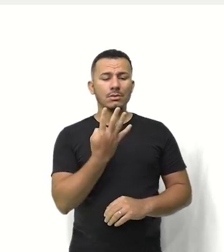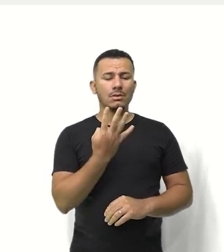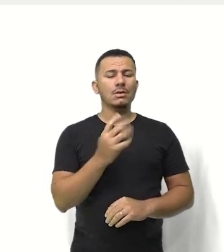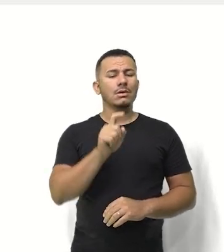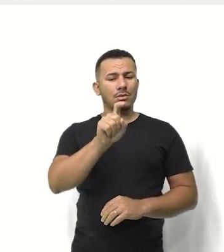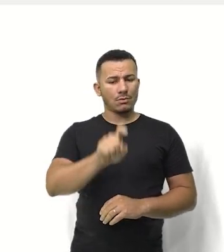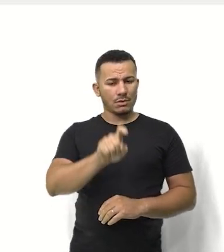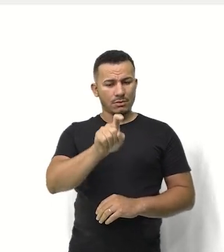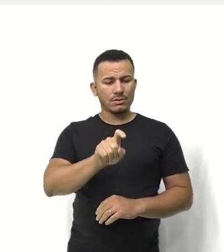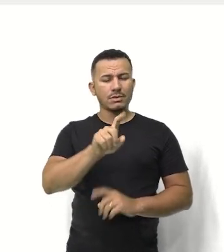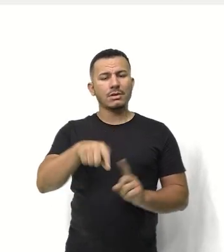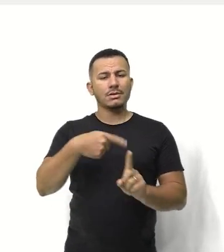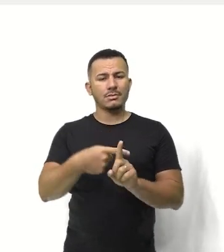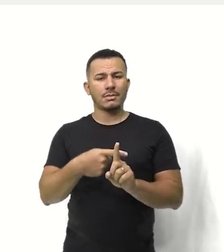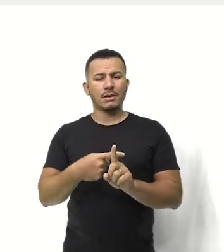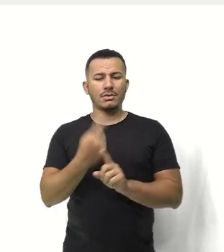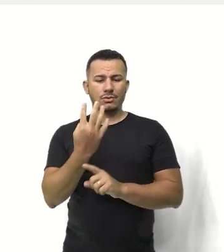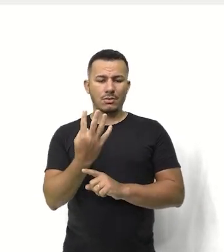Verificação, olha aqui.